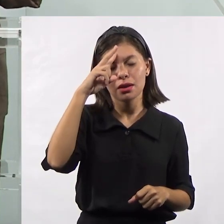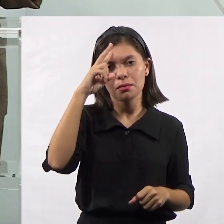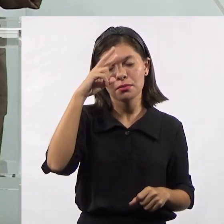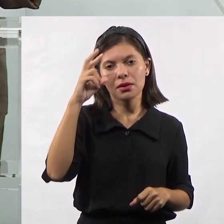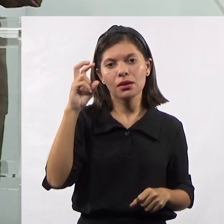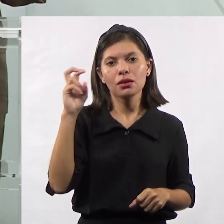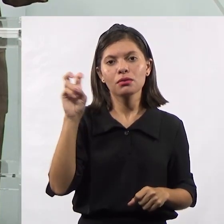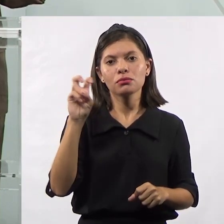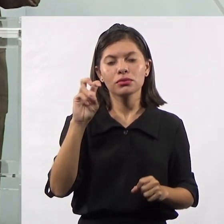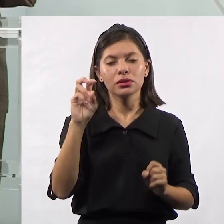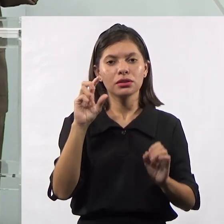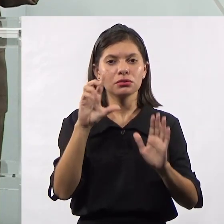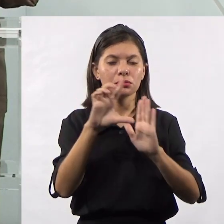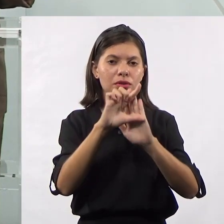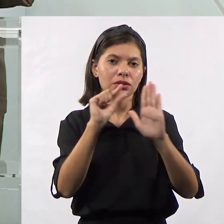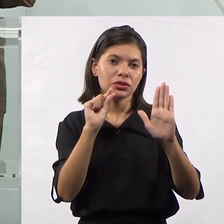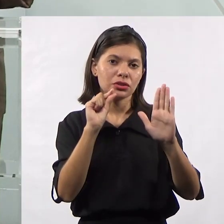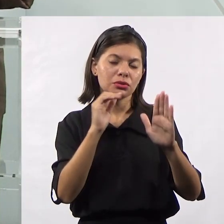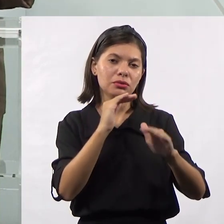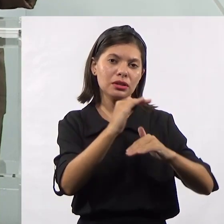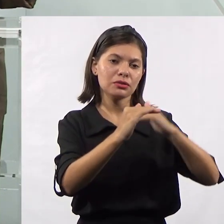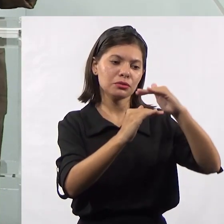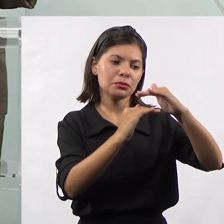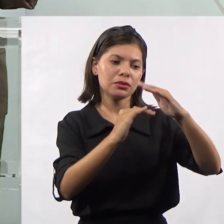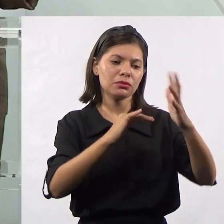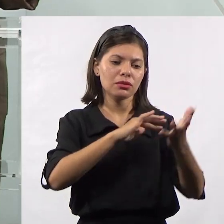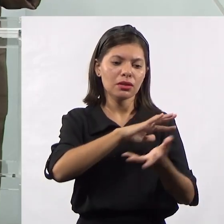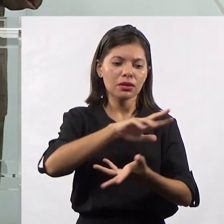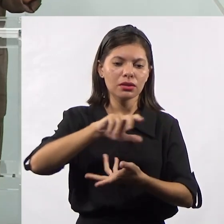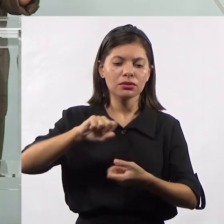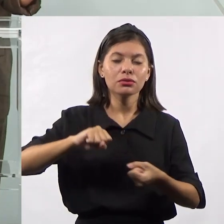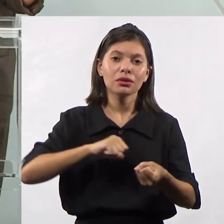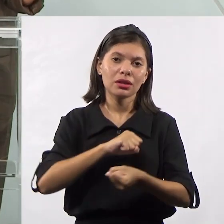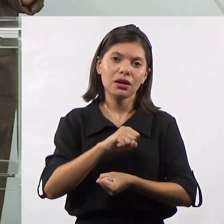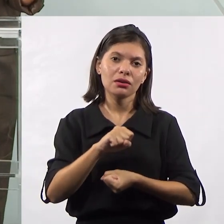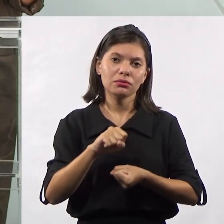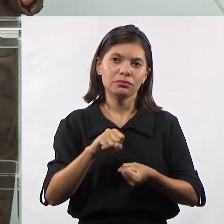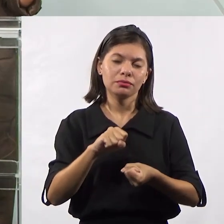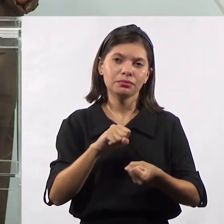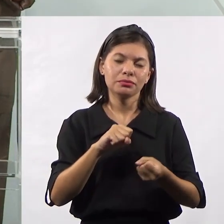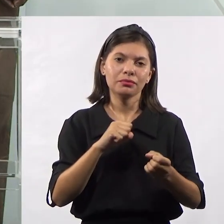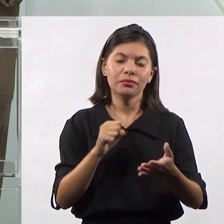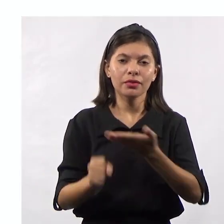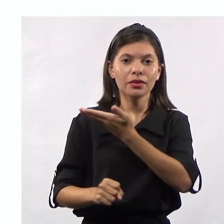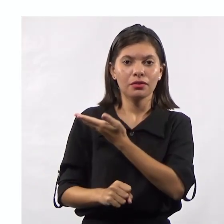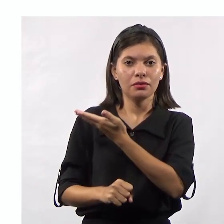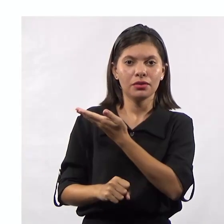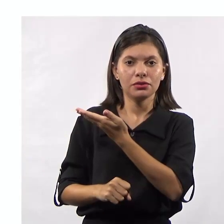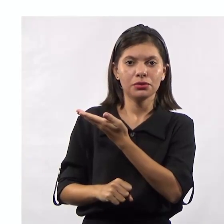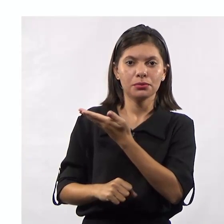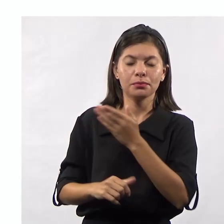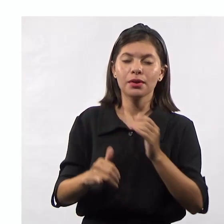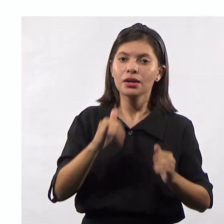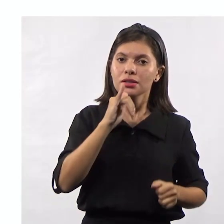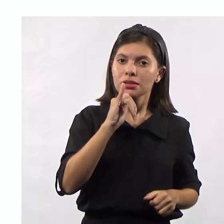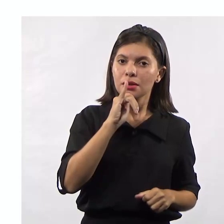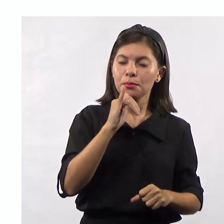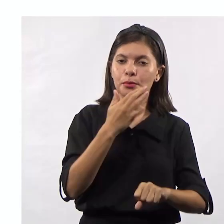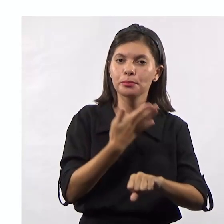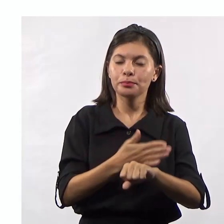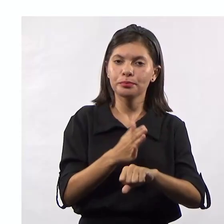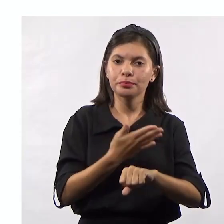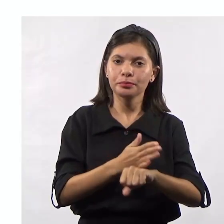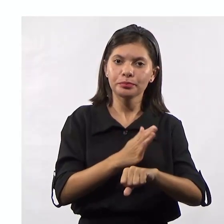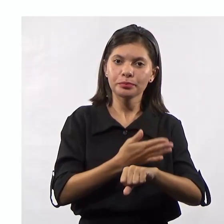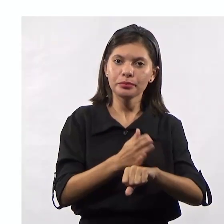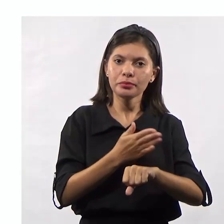5º da nova lei de licitação a gente tem desenvolvimento nacional sustentável? Vejam aí um exemplo prático de